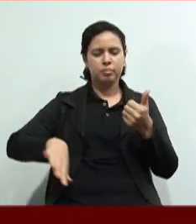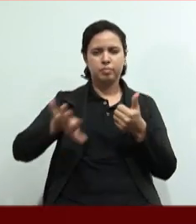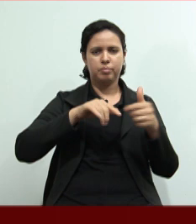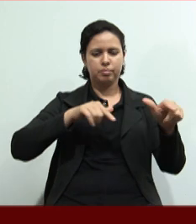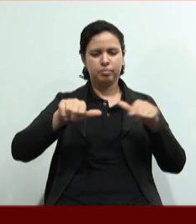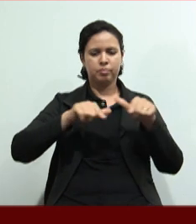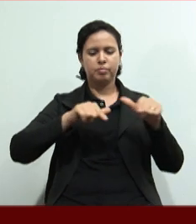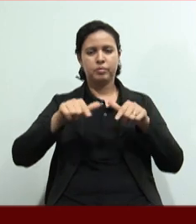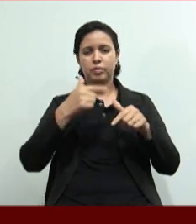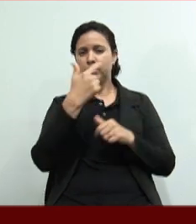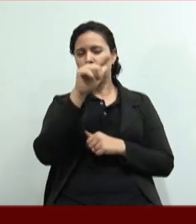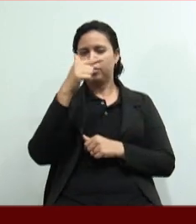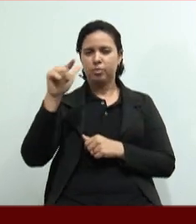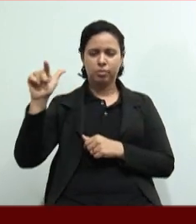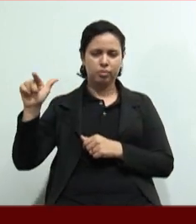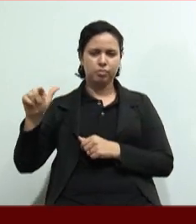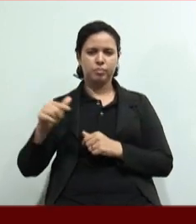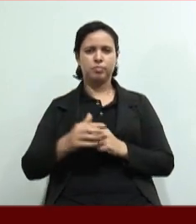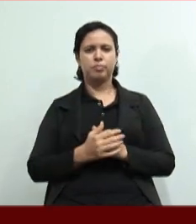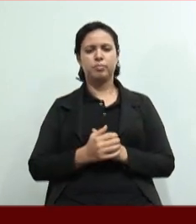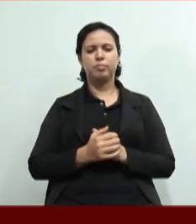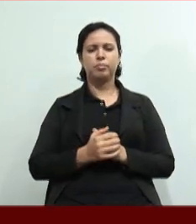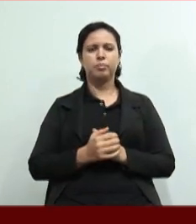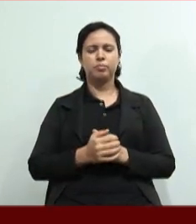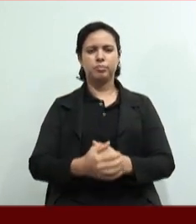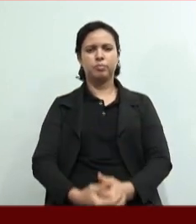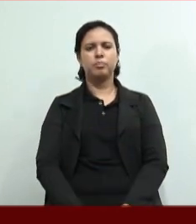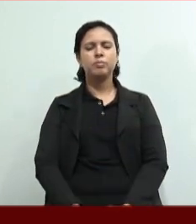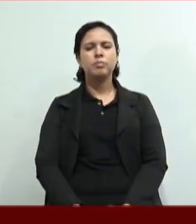trabalho, entre outras muitas coisas.